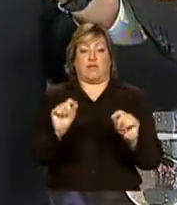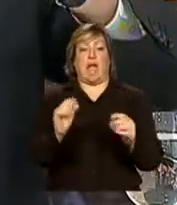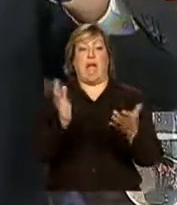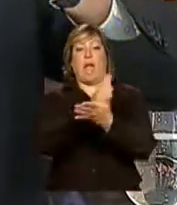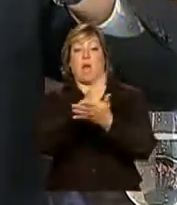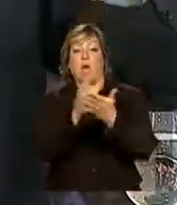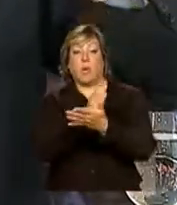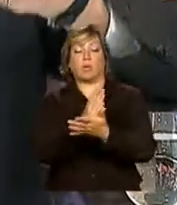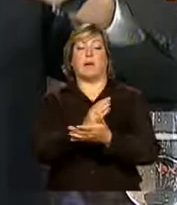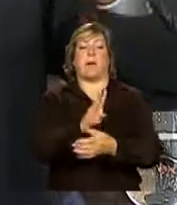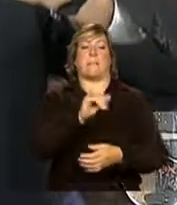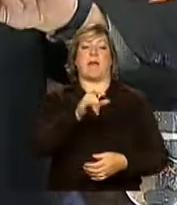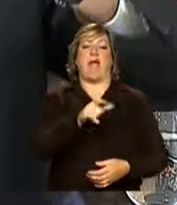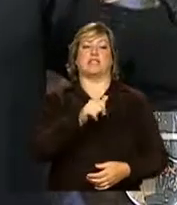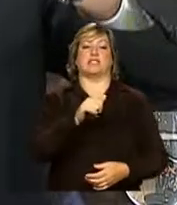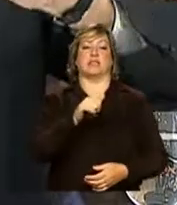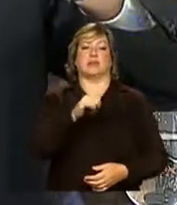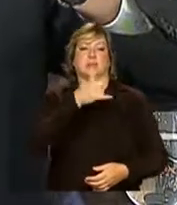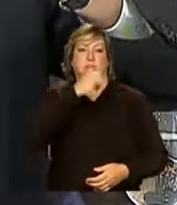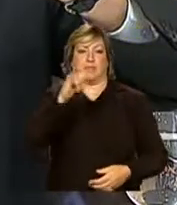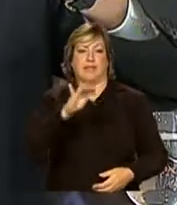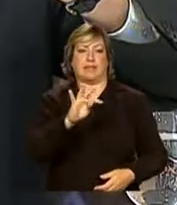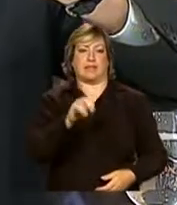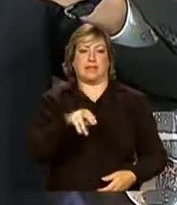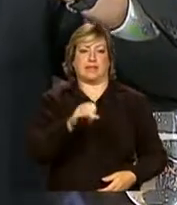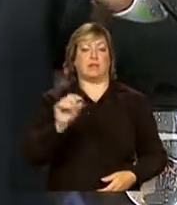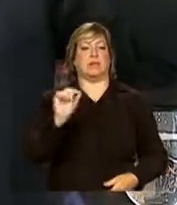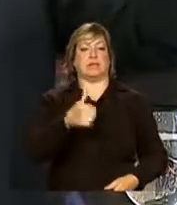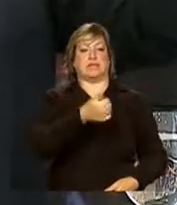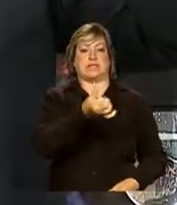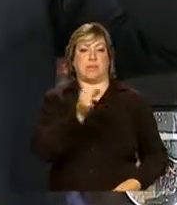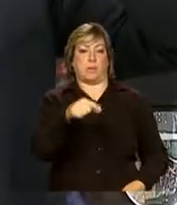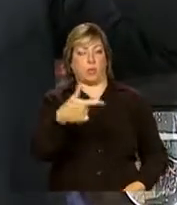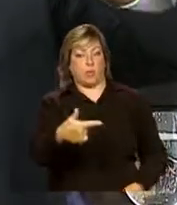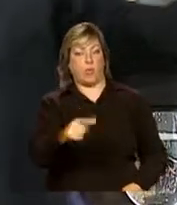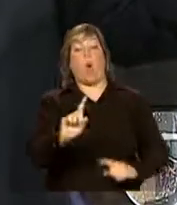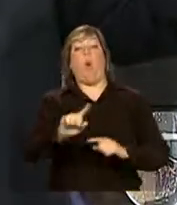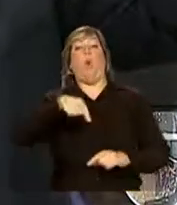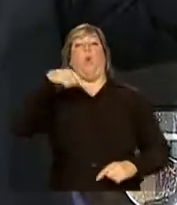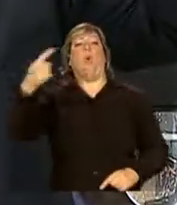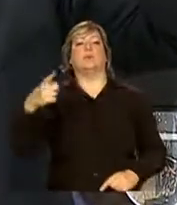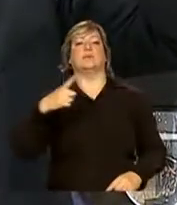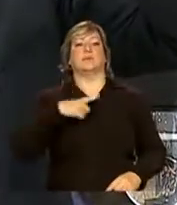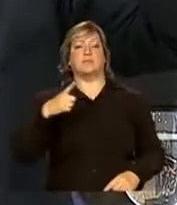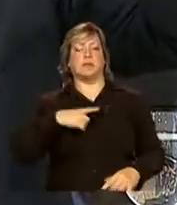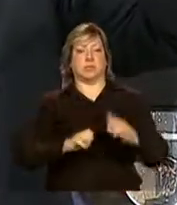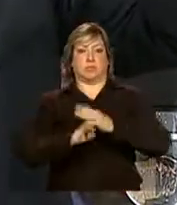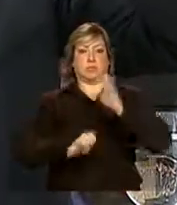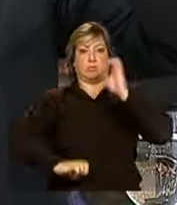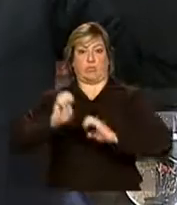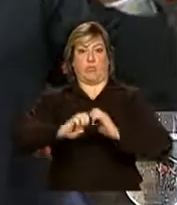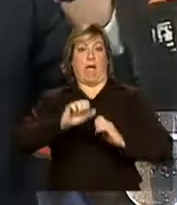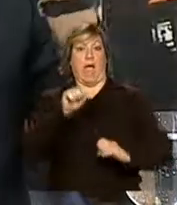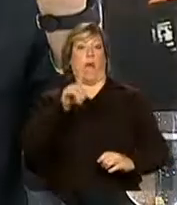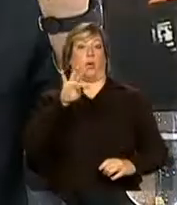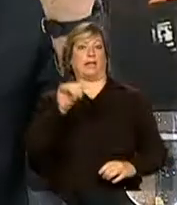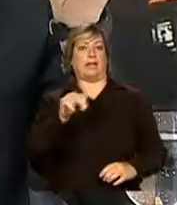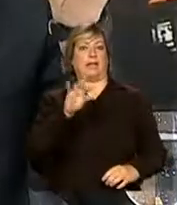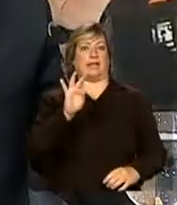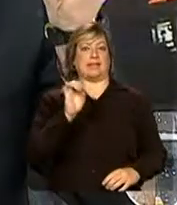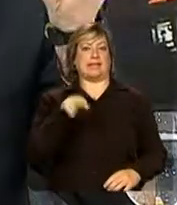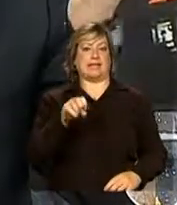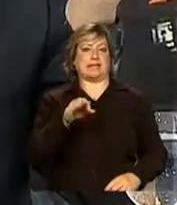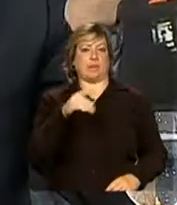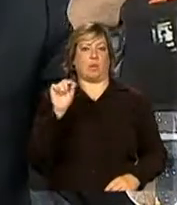de baixa tensão, que é esse que a gente está falando aí, na faixa 16.2, nos consumidores estão ligados em alta tensão. Por quê? Porque